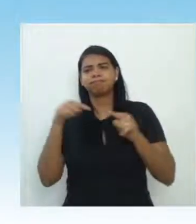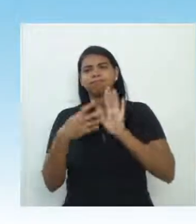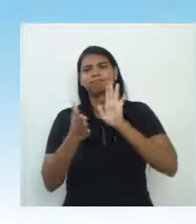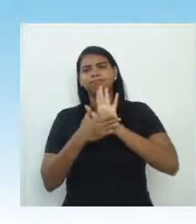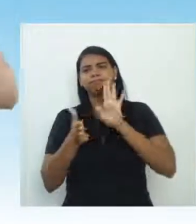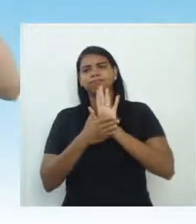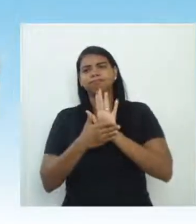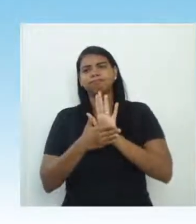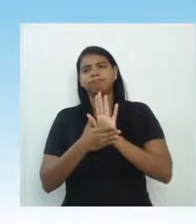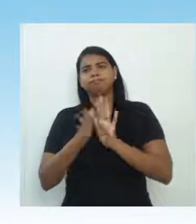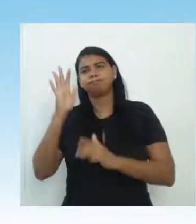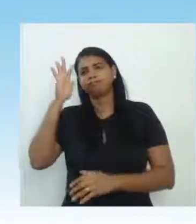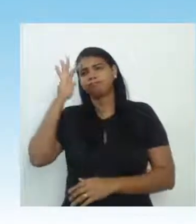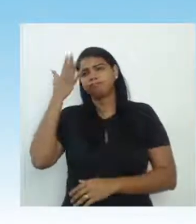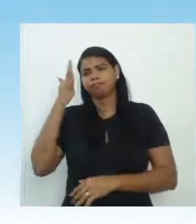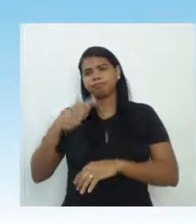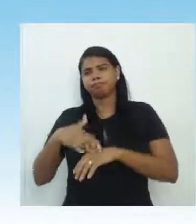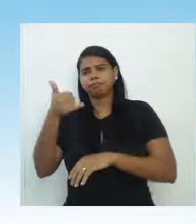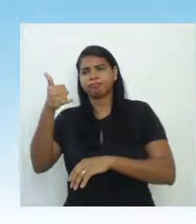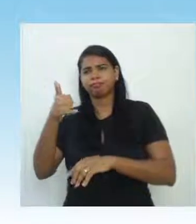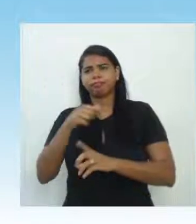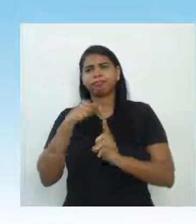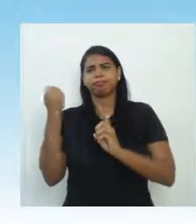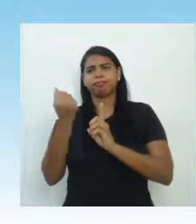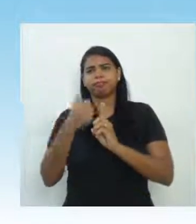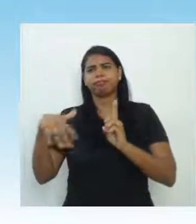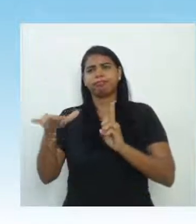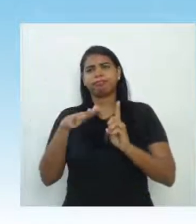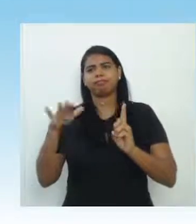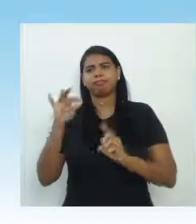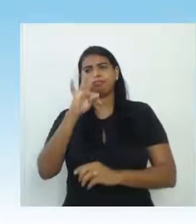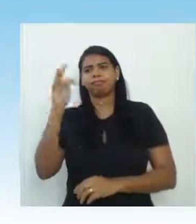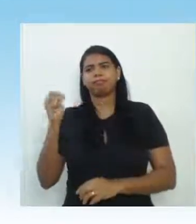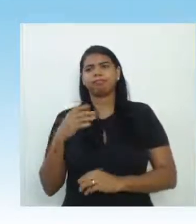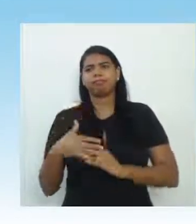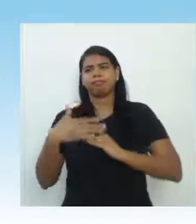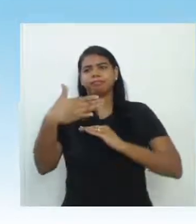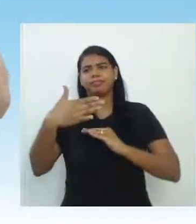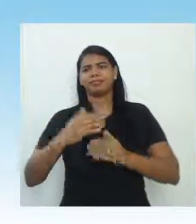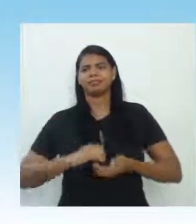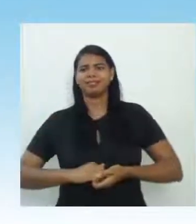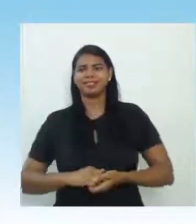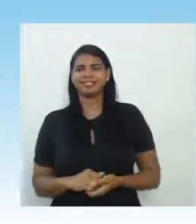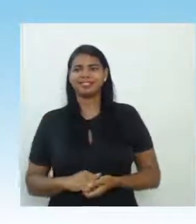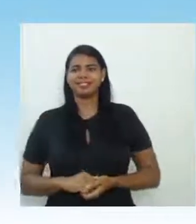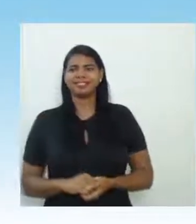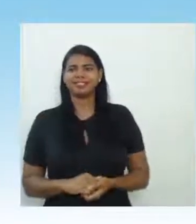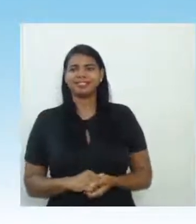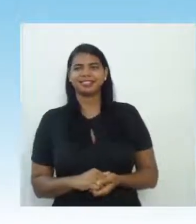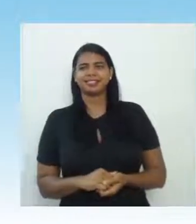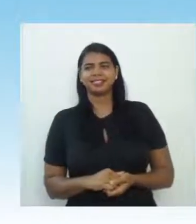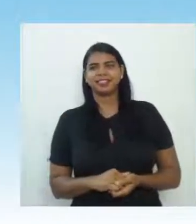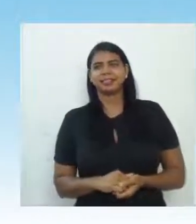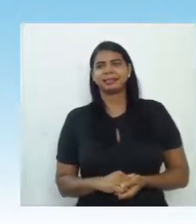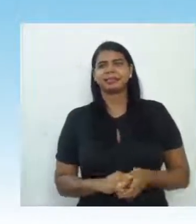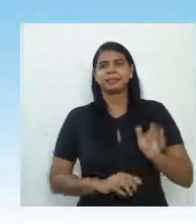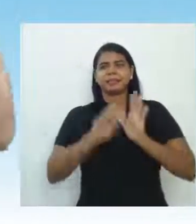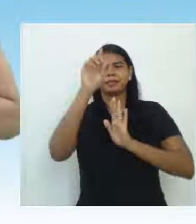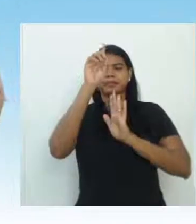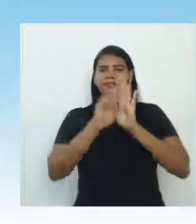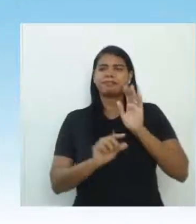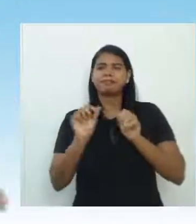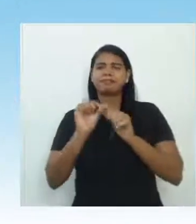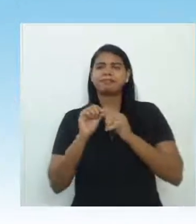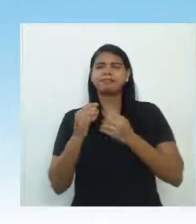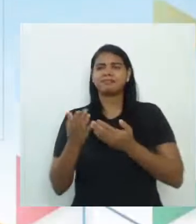soluções, né, para a gente melhorar a sociedade como um todo. Então vamos adiante. Agora vamos ver essa história de direitos e deveres. Robson,